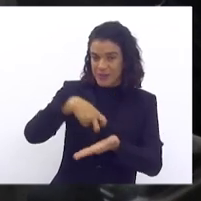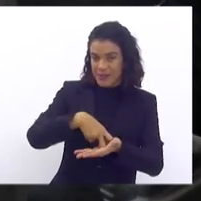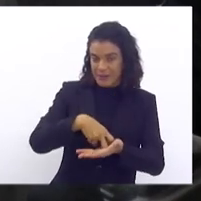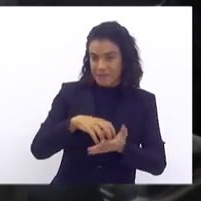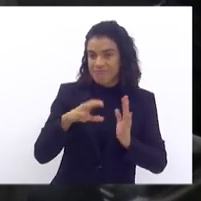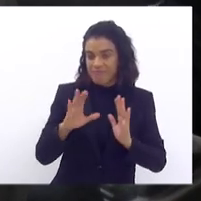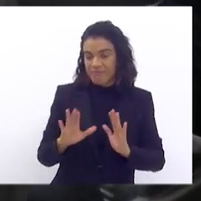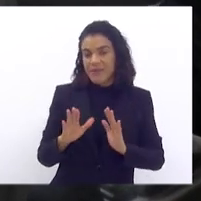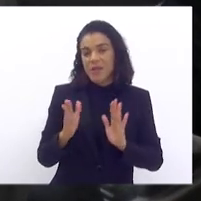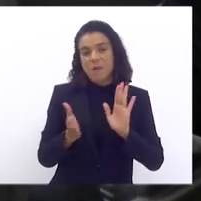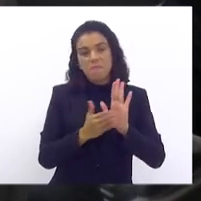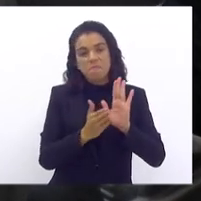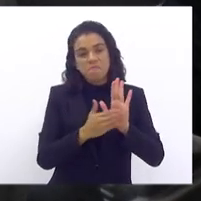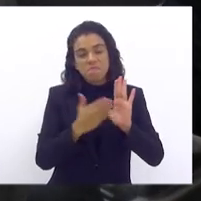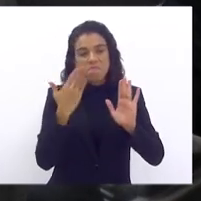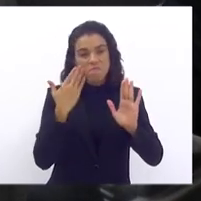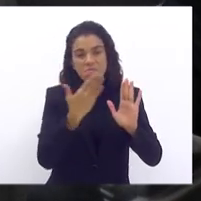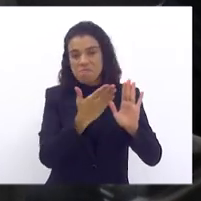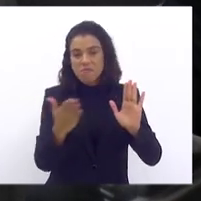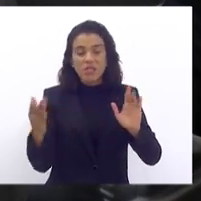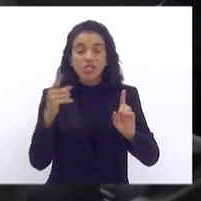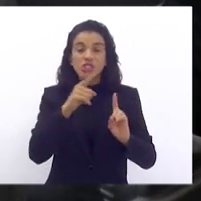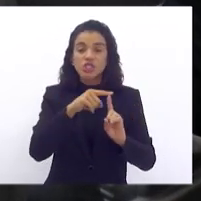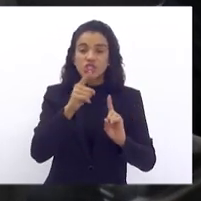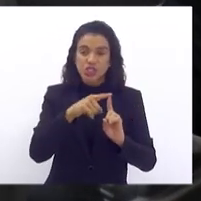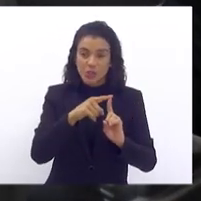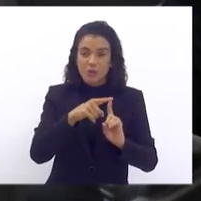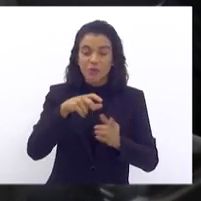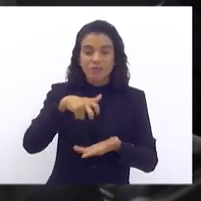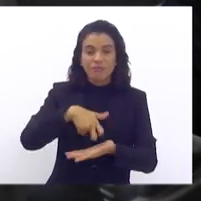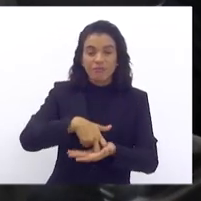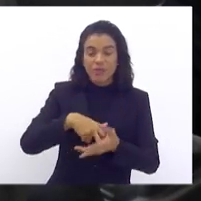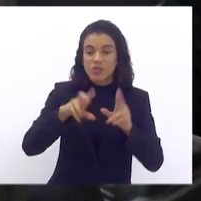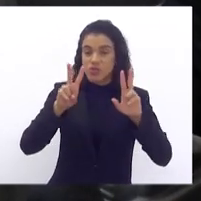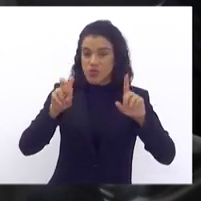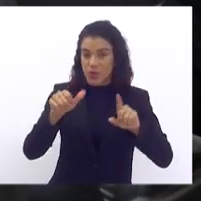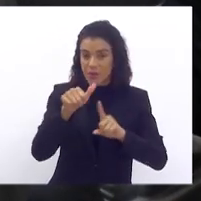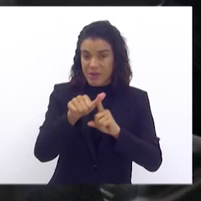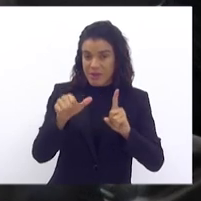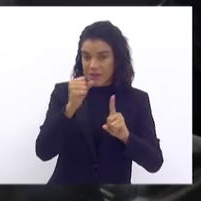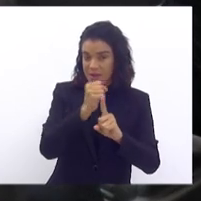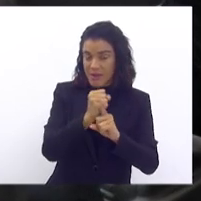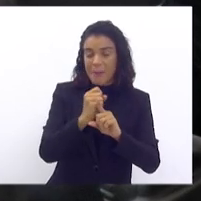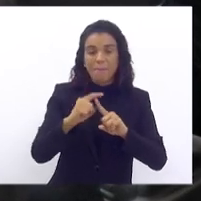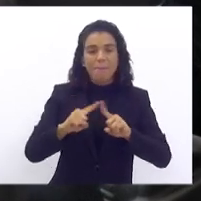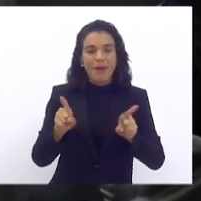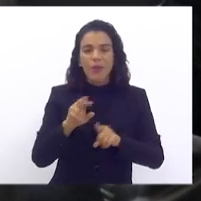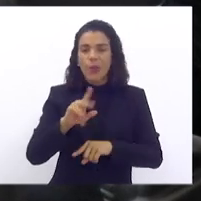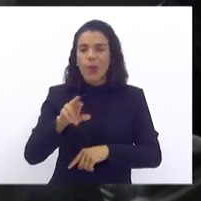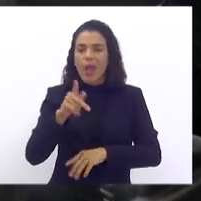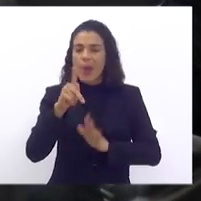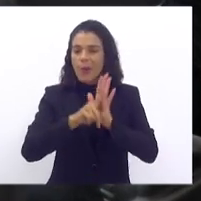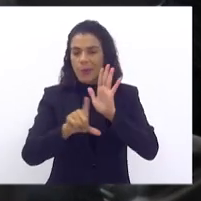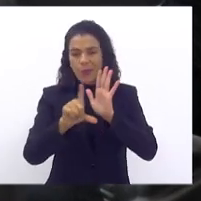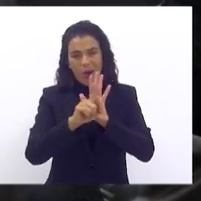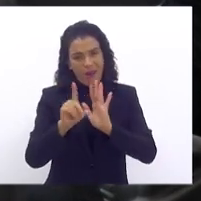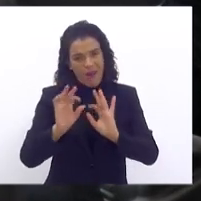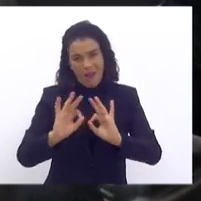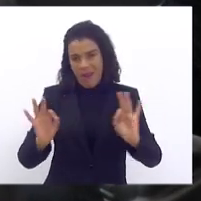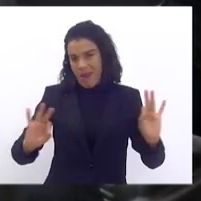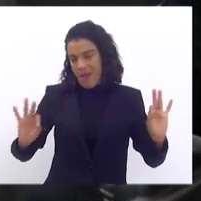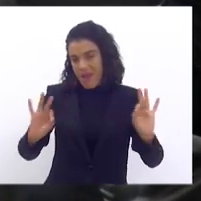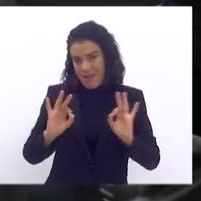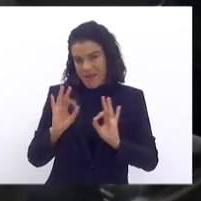ali a proposta, então, de criação de um tipo penal sobre feminicídio, mas não era um projeto de lei que nós